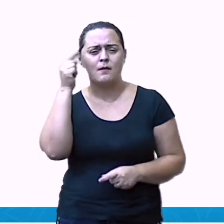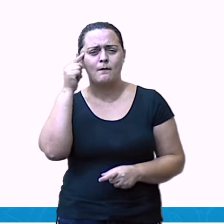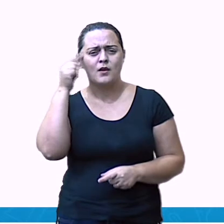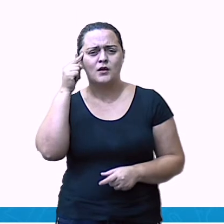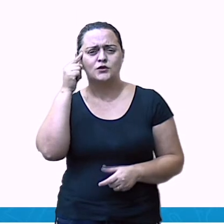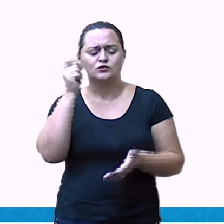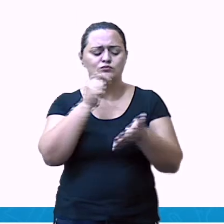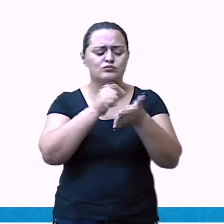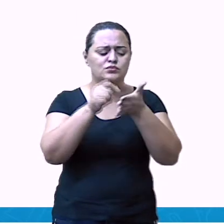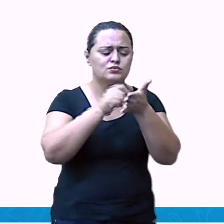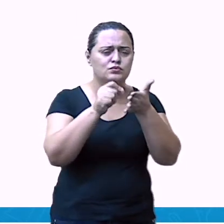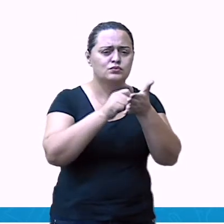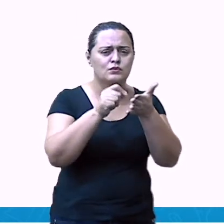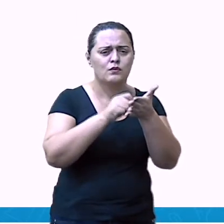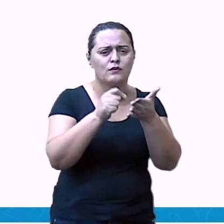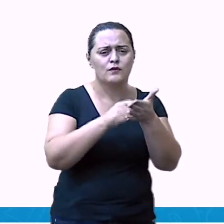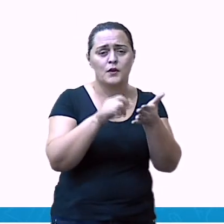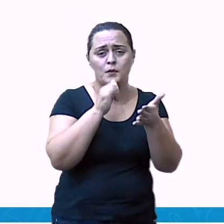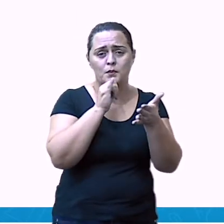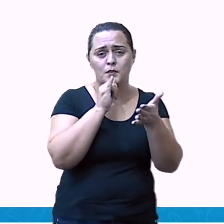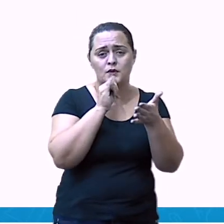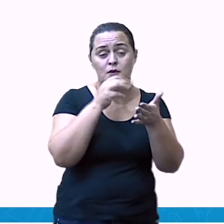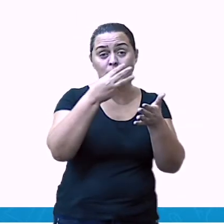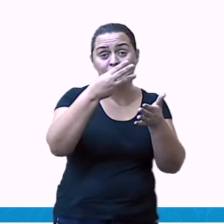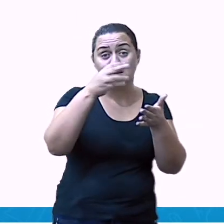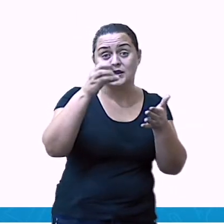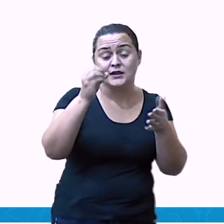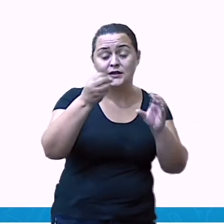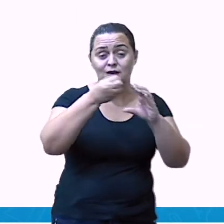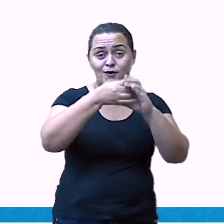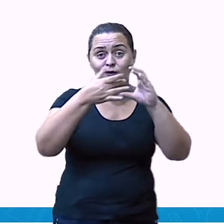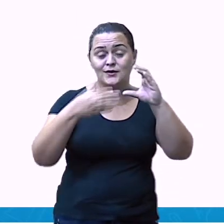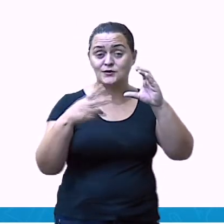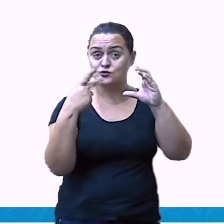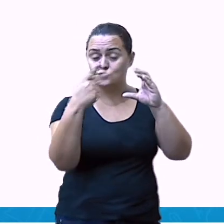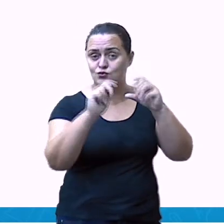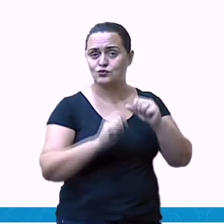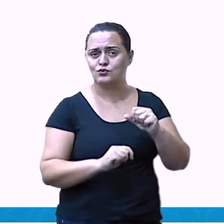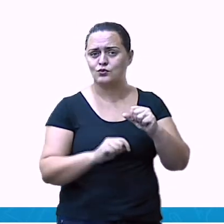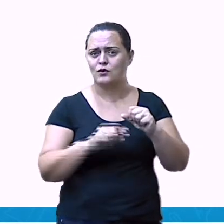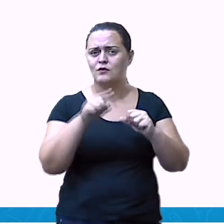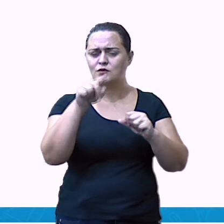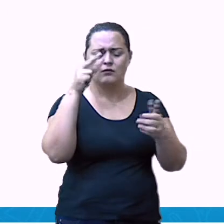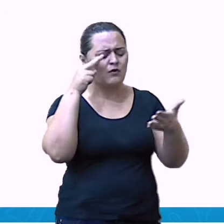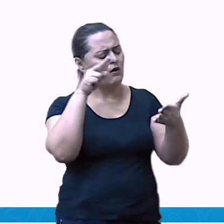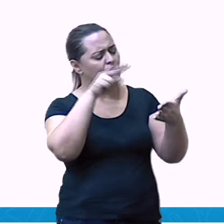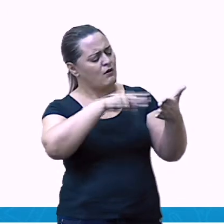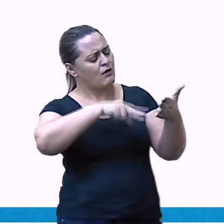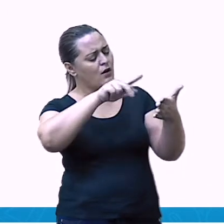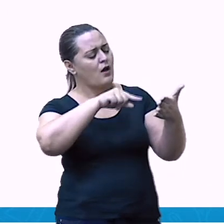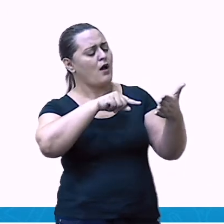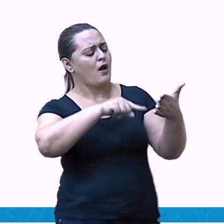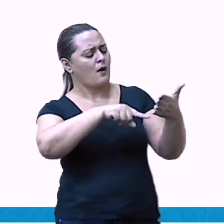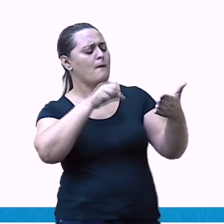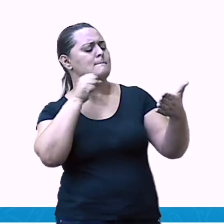qualidades você tem, quantos motivos bacanas você tem para continuar sonhando, para continuar